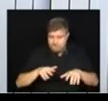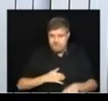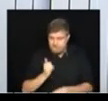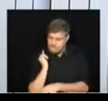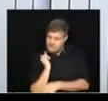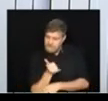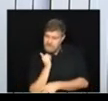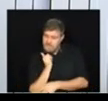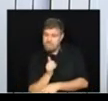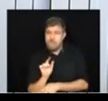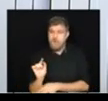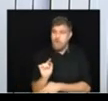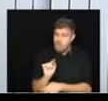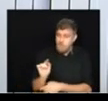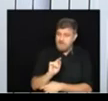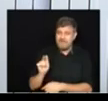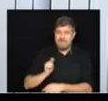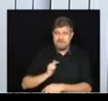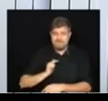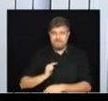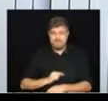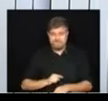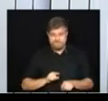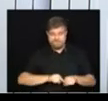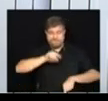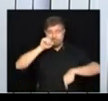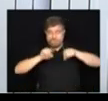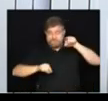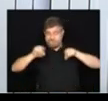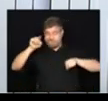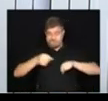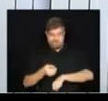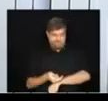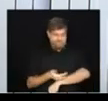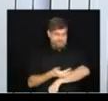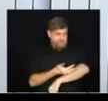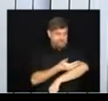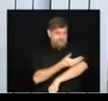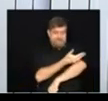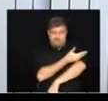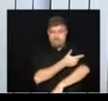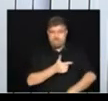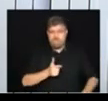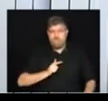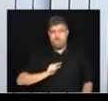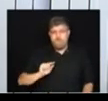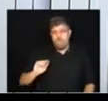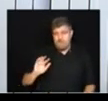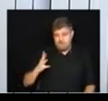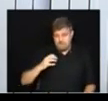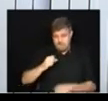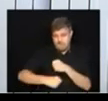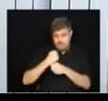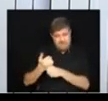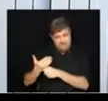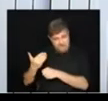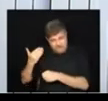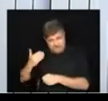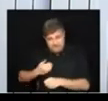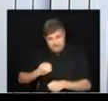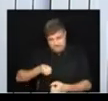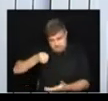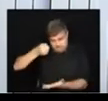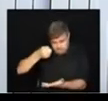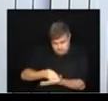aqui no programa, né, que é aquela montanha russa das emoções, né? Então, logo no início do ano passado, quando foi